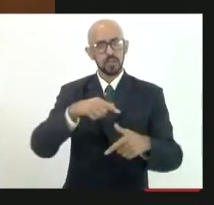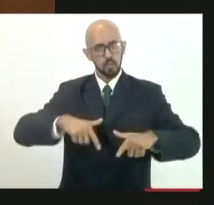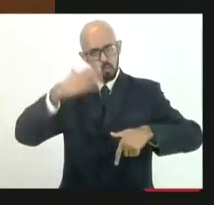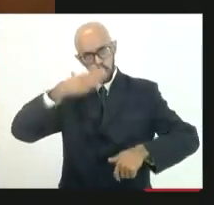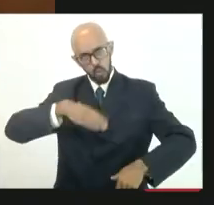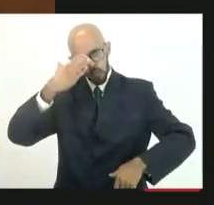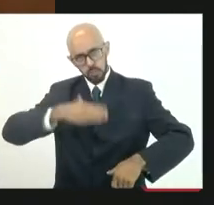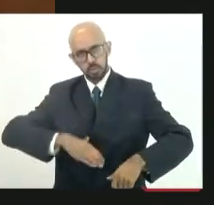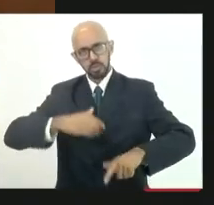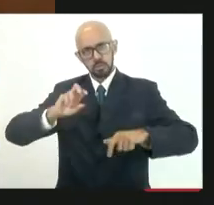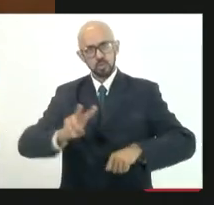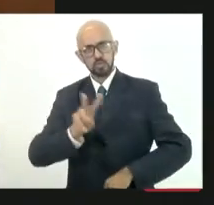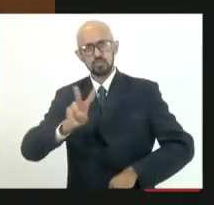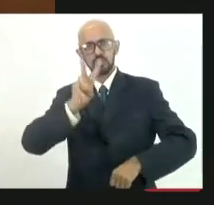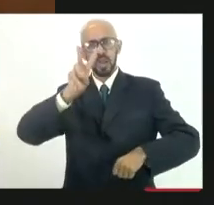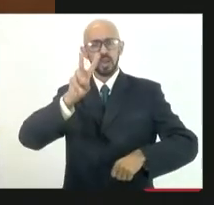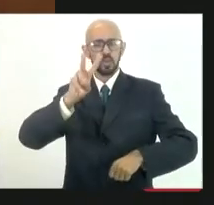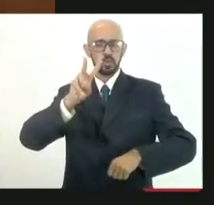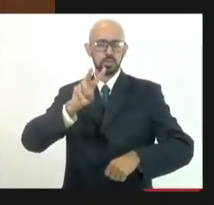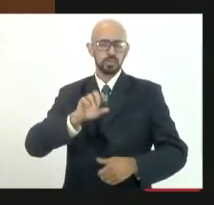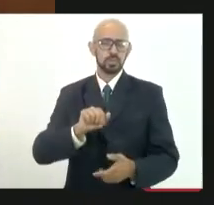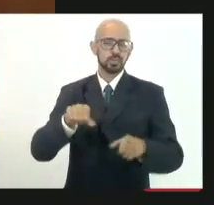atitude, nos valores, enfim,